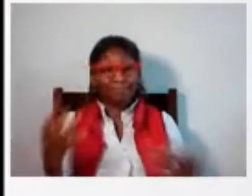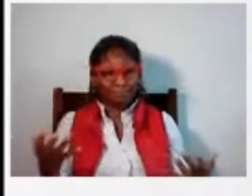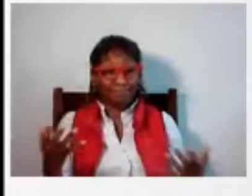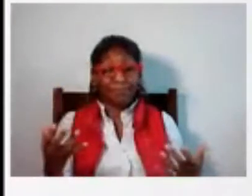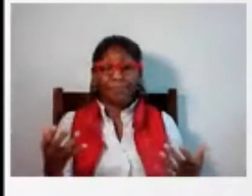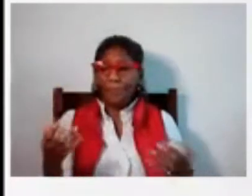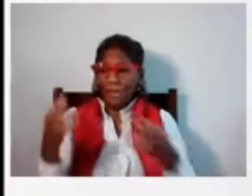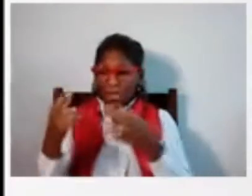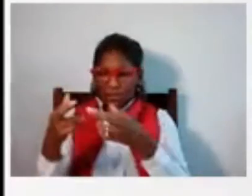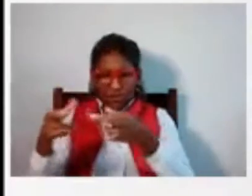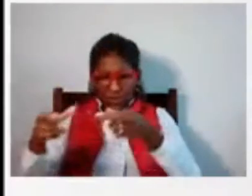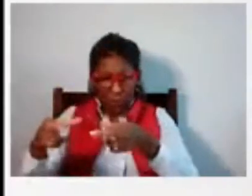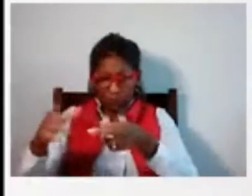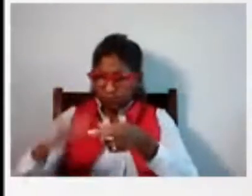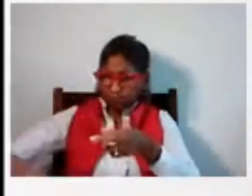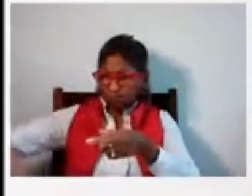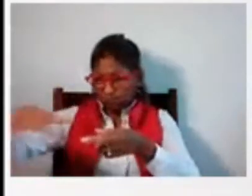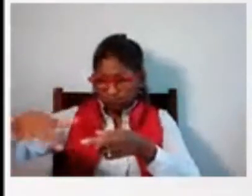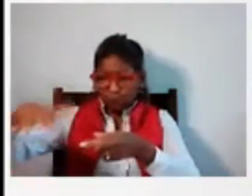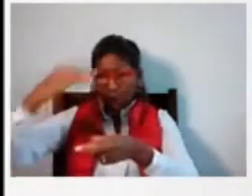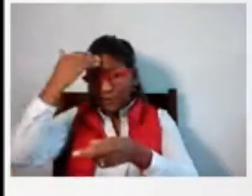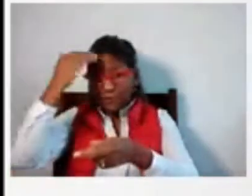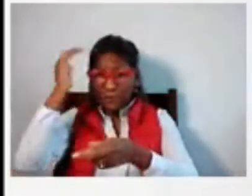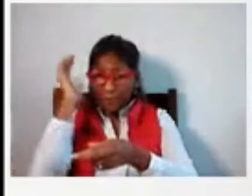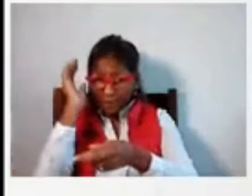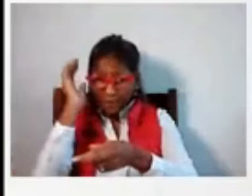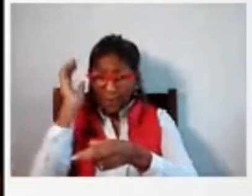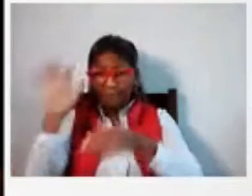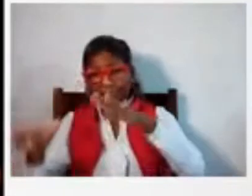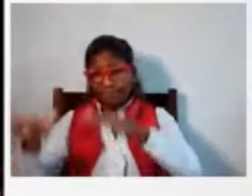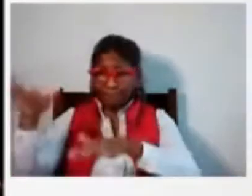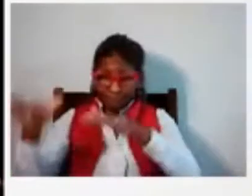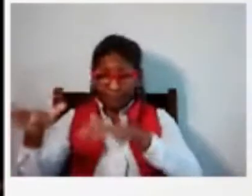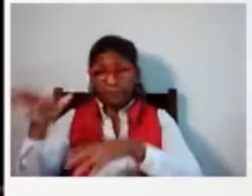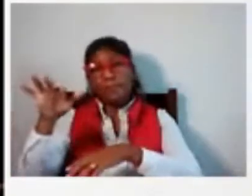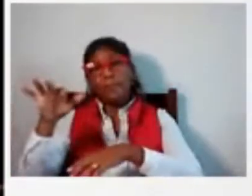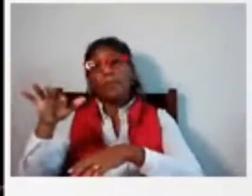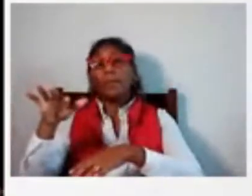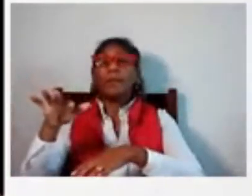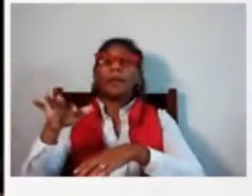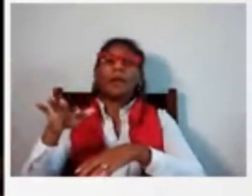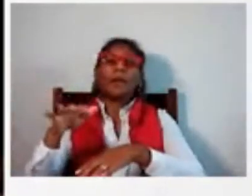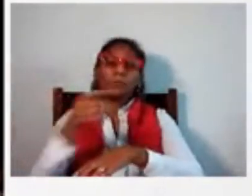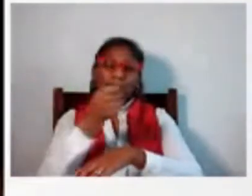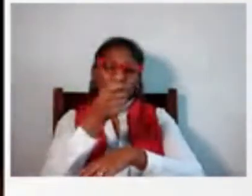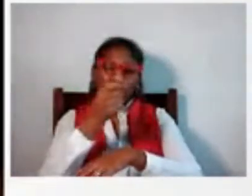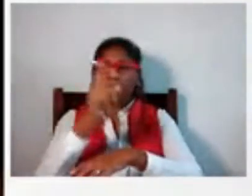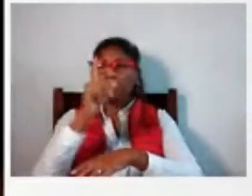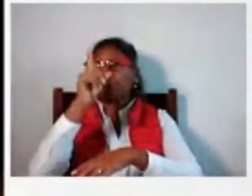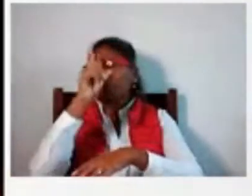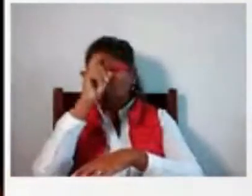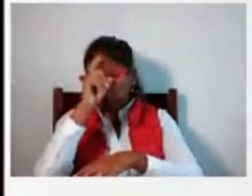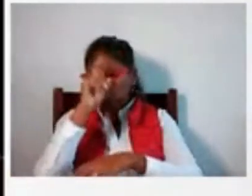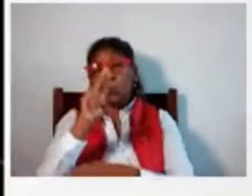macro-região, que é a mesma macro-região de Santa Maria, é aquela mesma variação de internados por SRAG, ou síndrome respiratória aguda grave, de 18